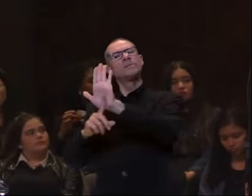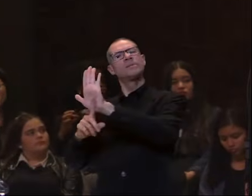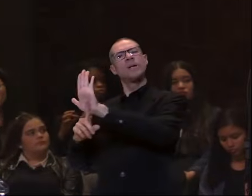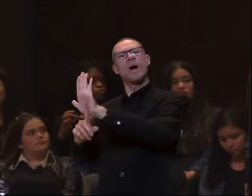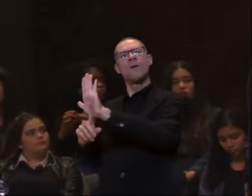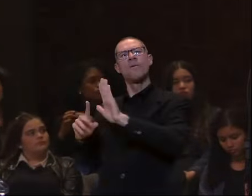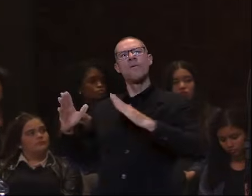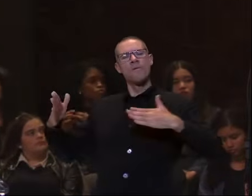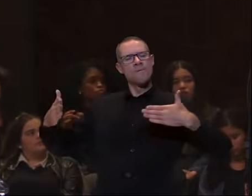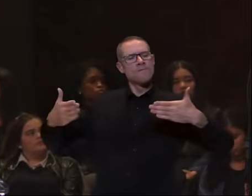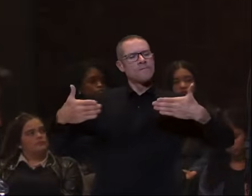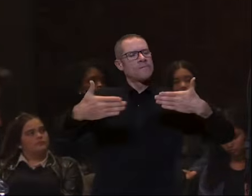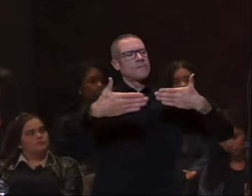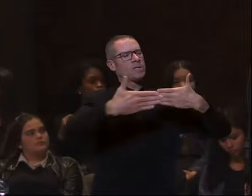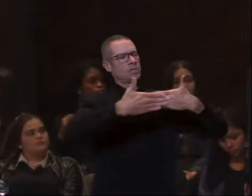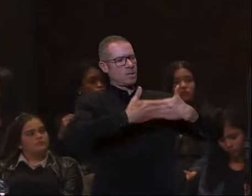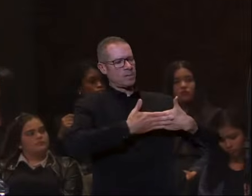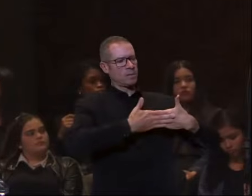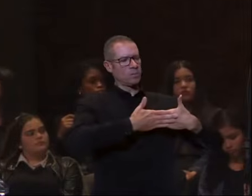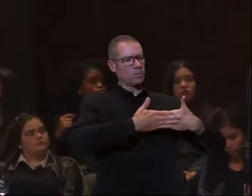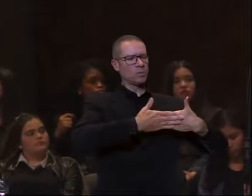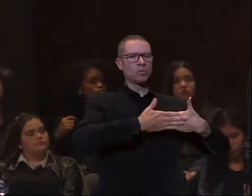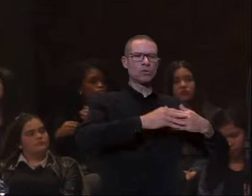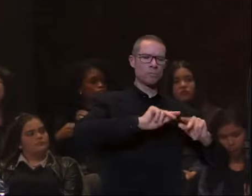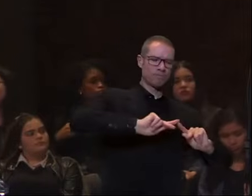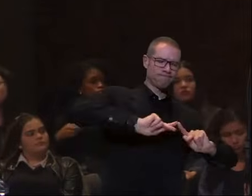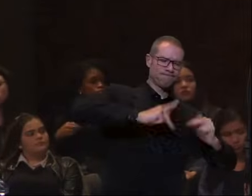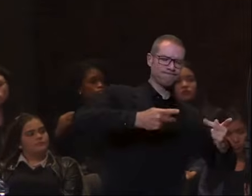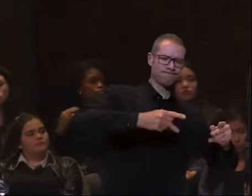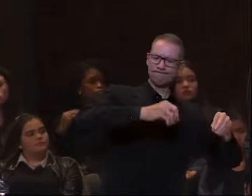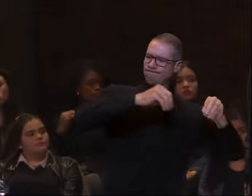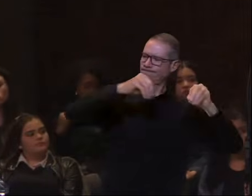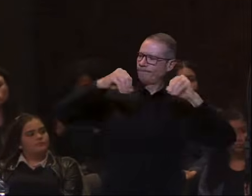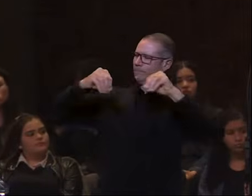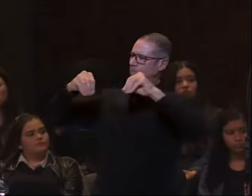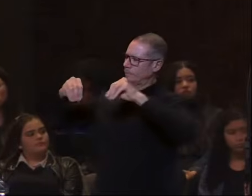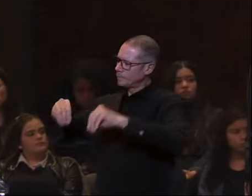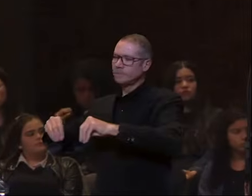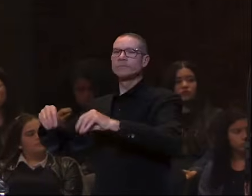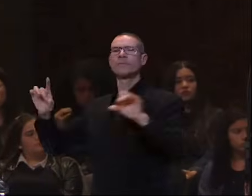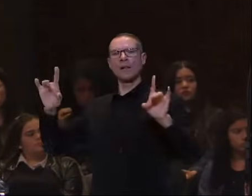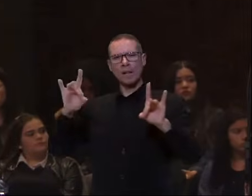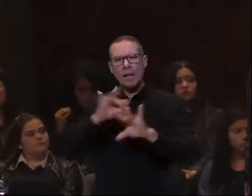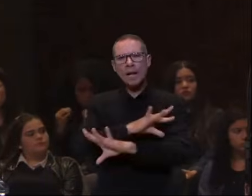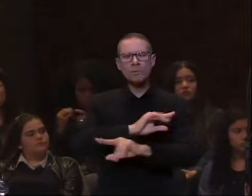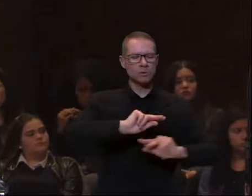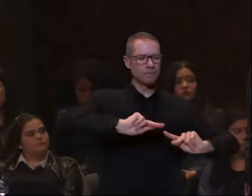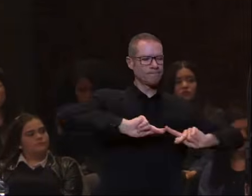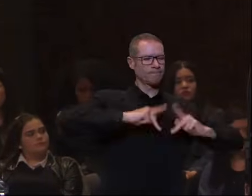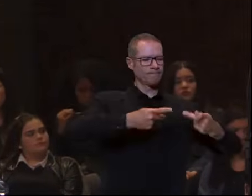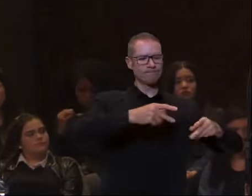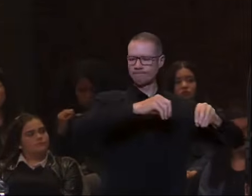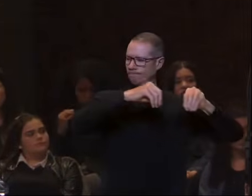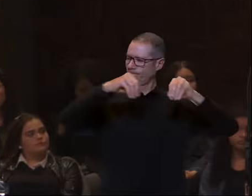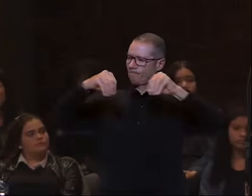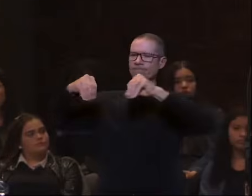o fechamento de uma transação, o término de uma transação.